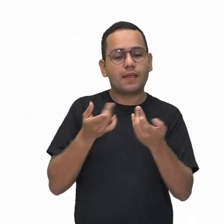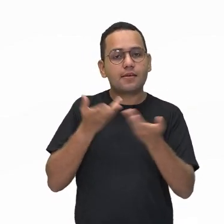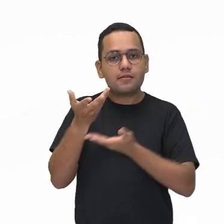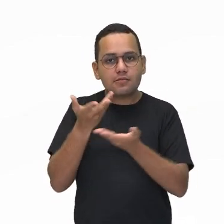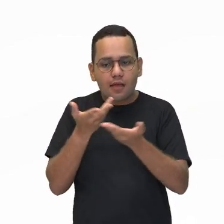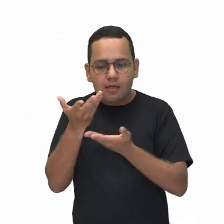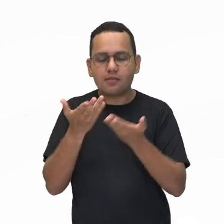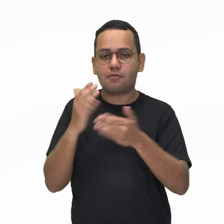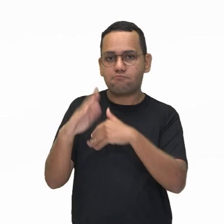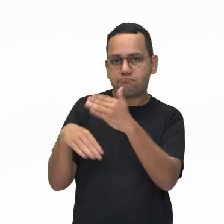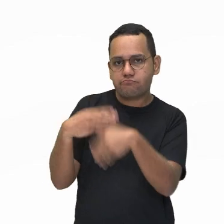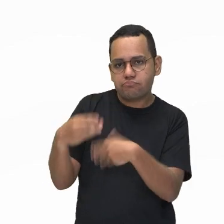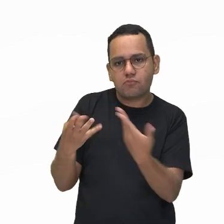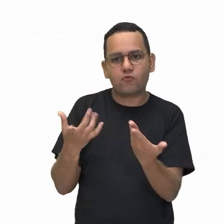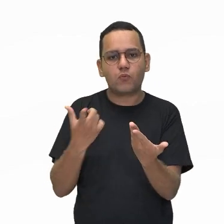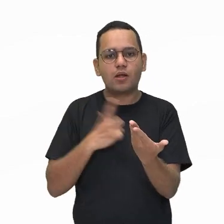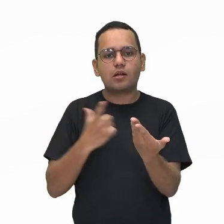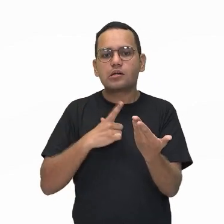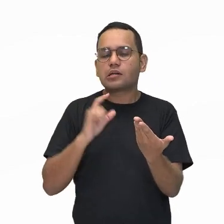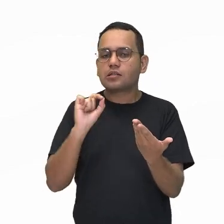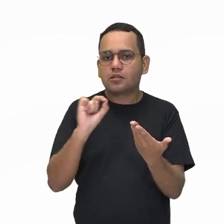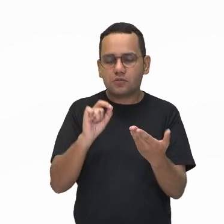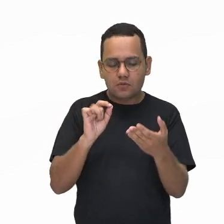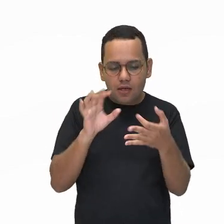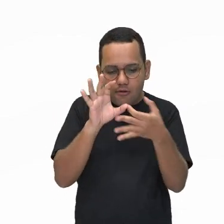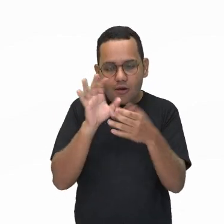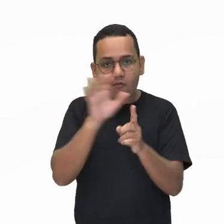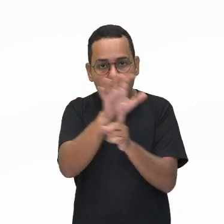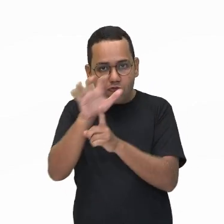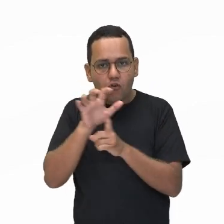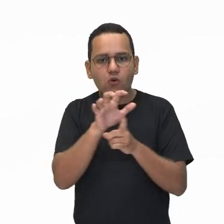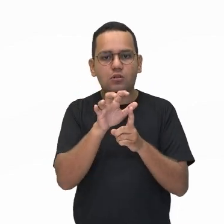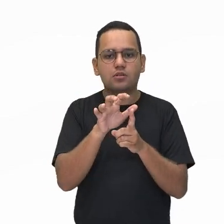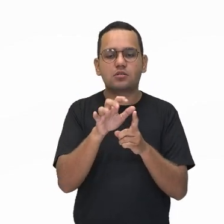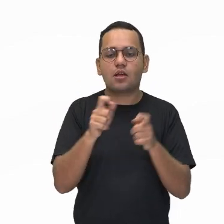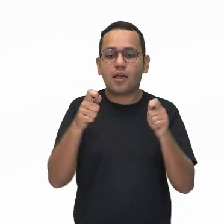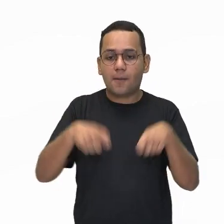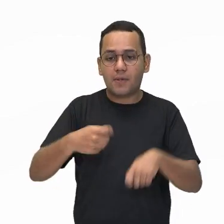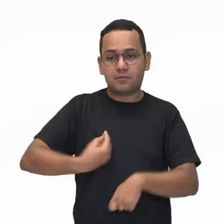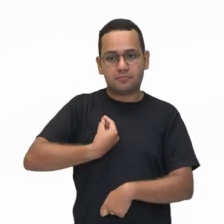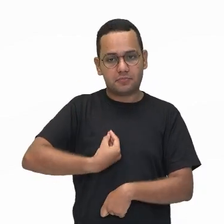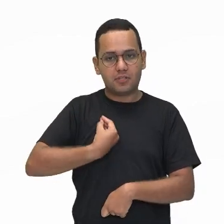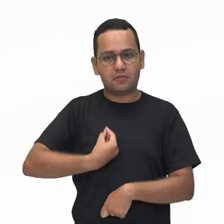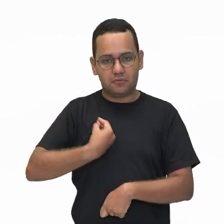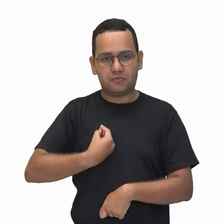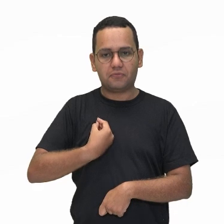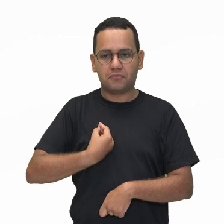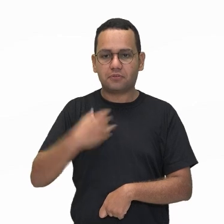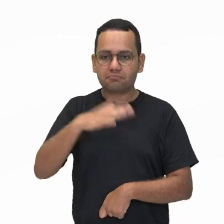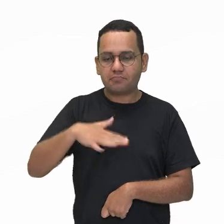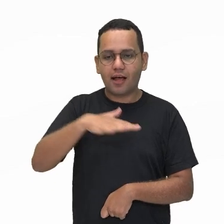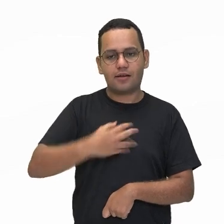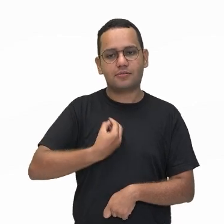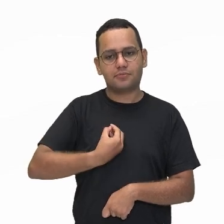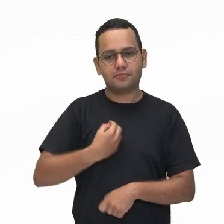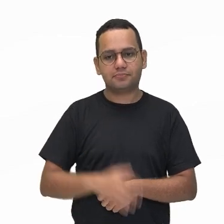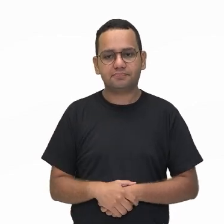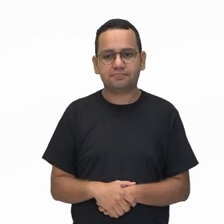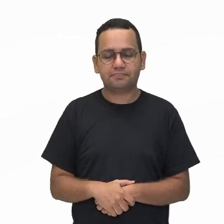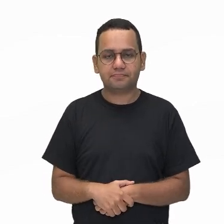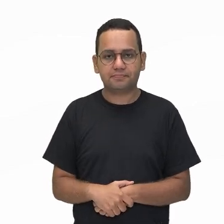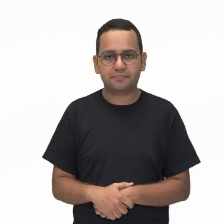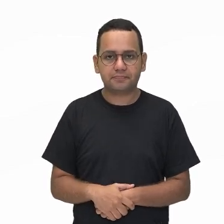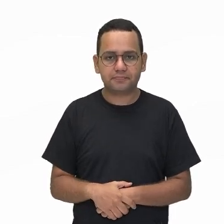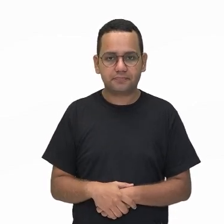interagem e fornecem as condições essenciais para sustentar a vida no nosso